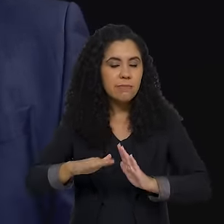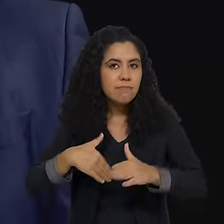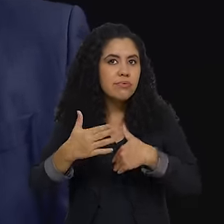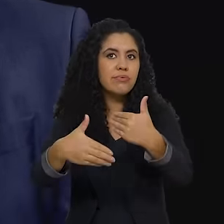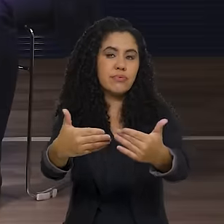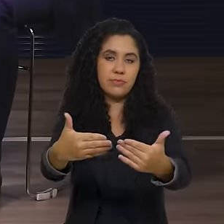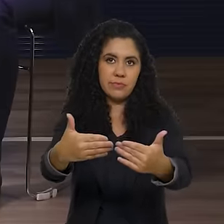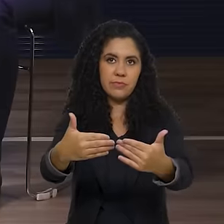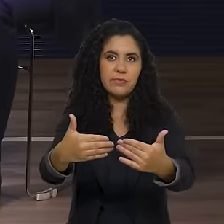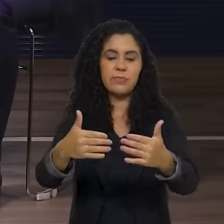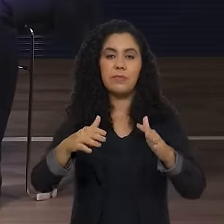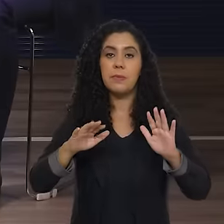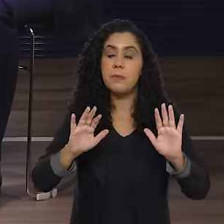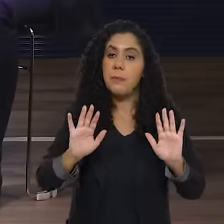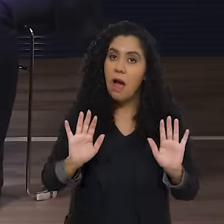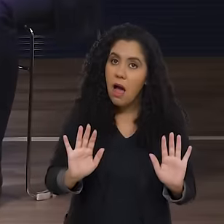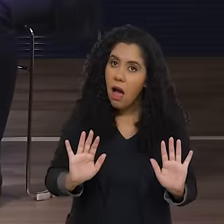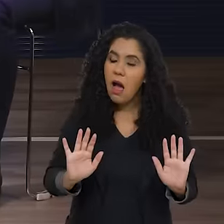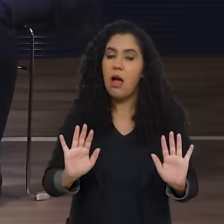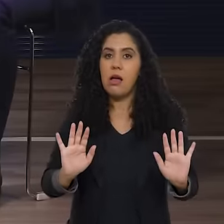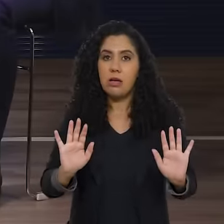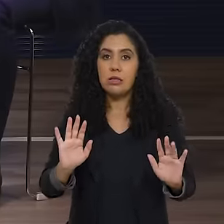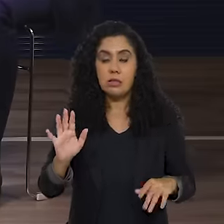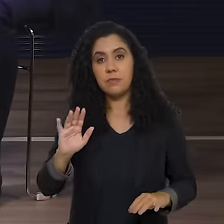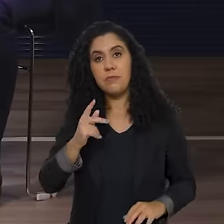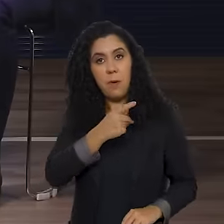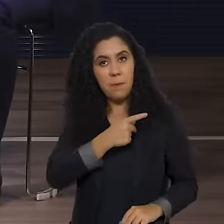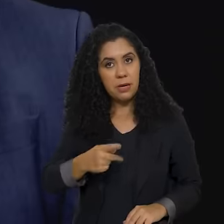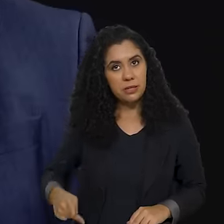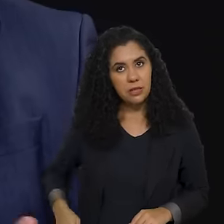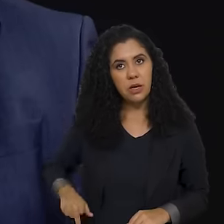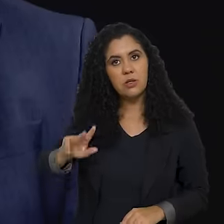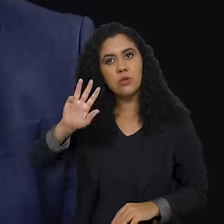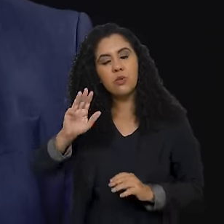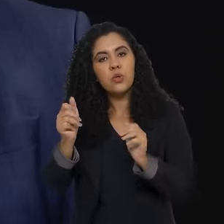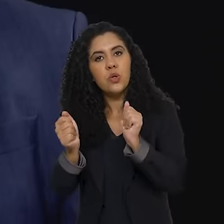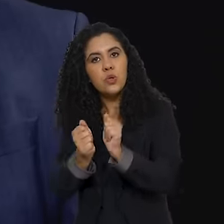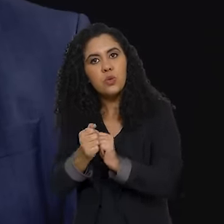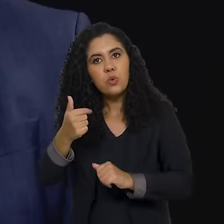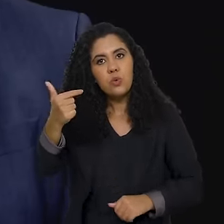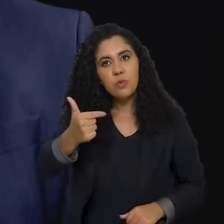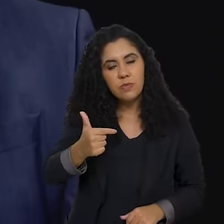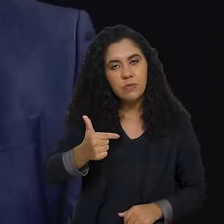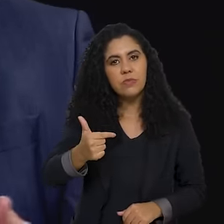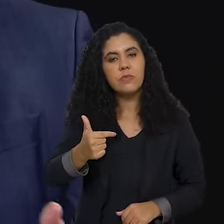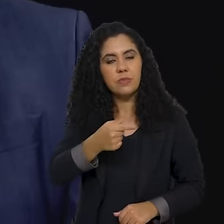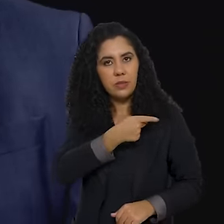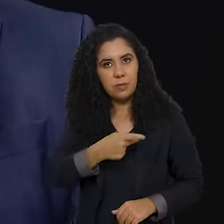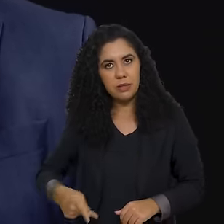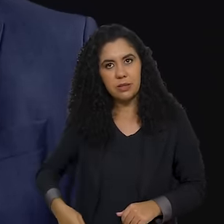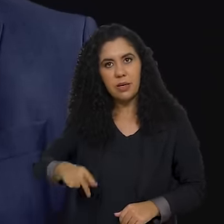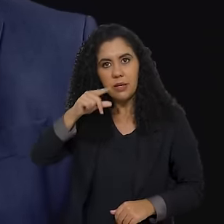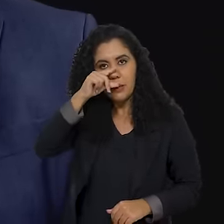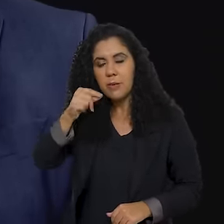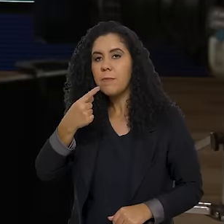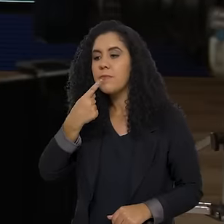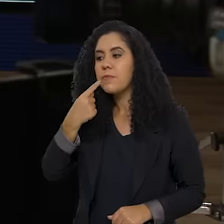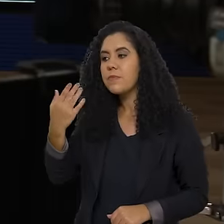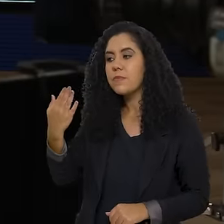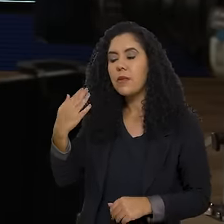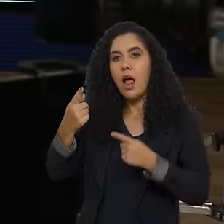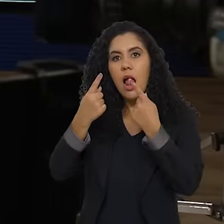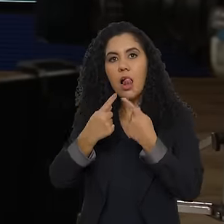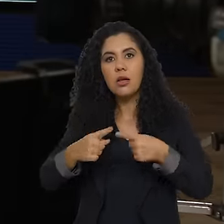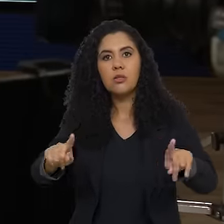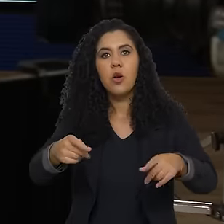ser explorado. Mas veja, o presidente Lula, junto com o vice-presidente Alckmin, lançaram recentemente